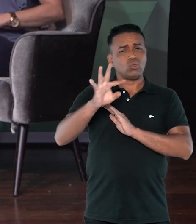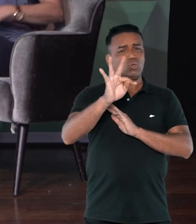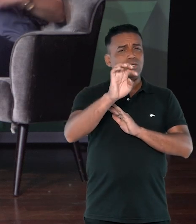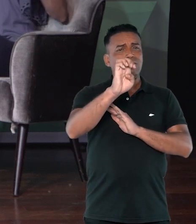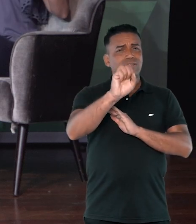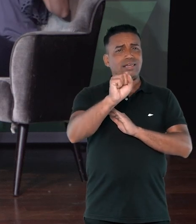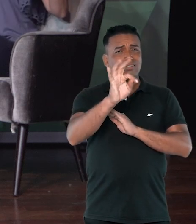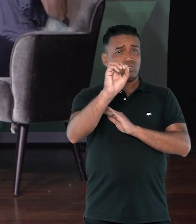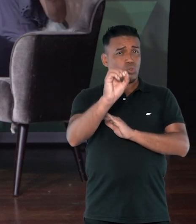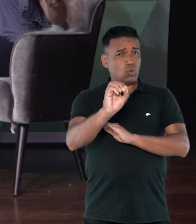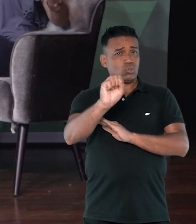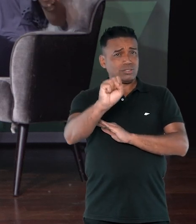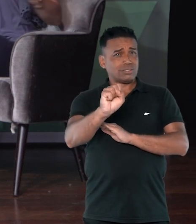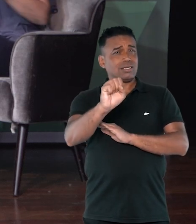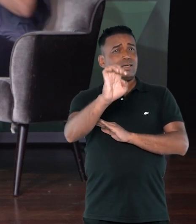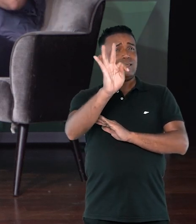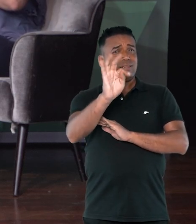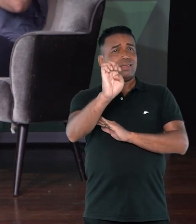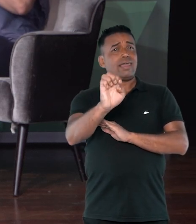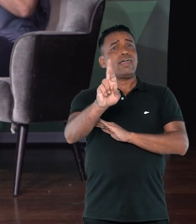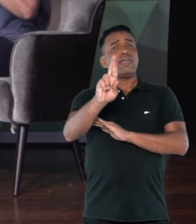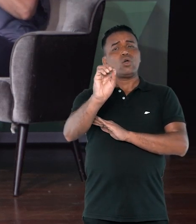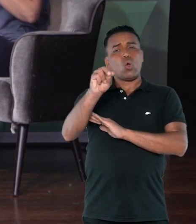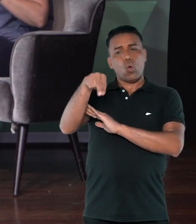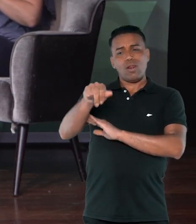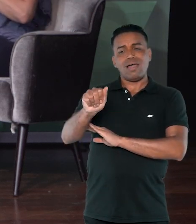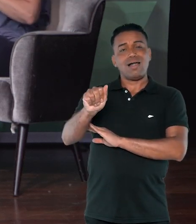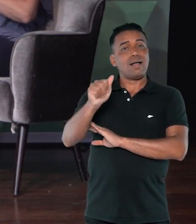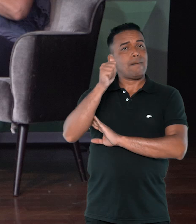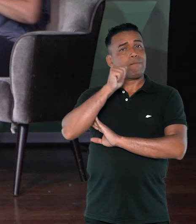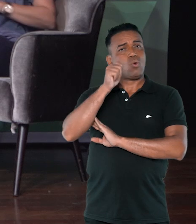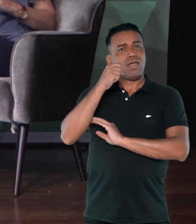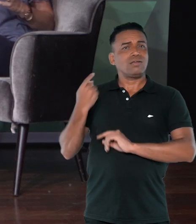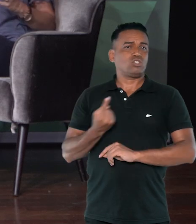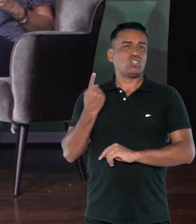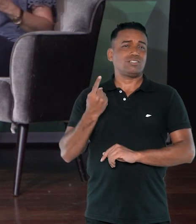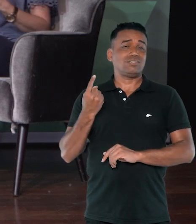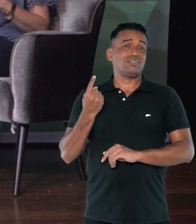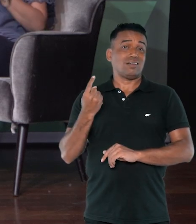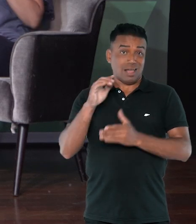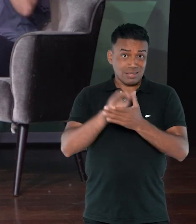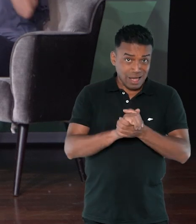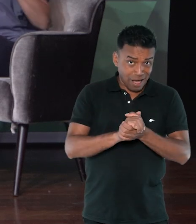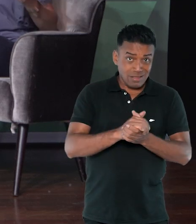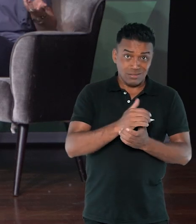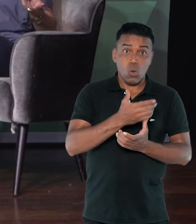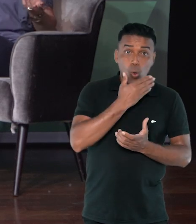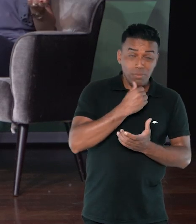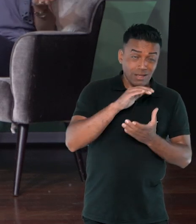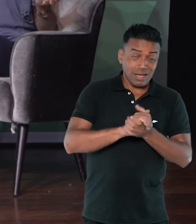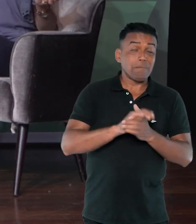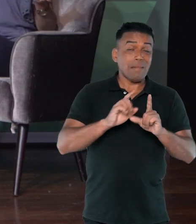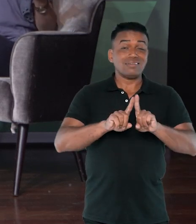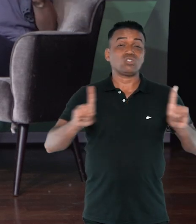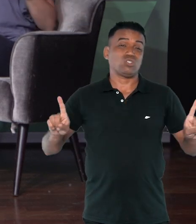assim emocionada com o pelo do braço do dentista dela, que vai fazer um